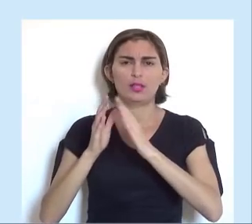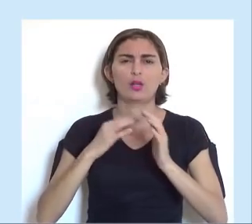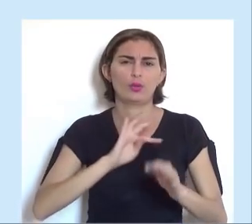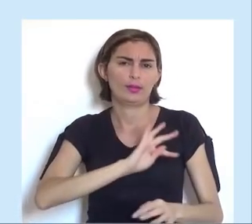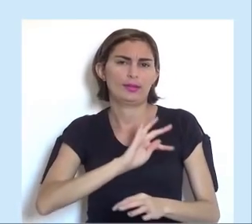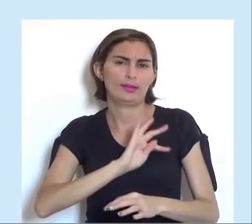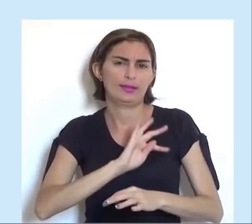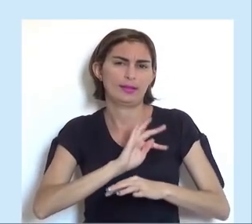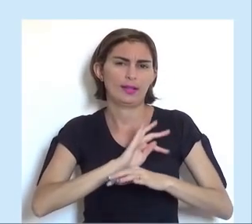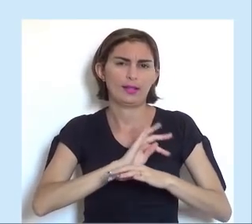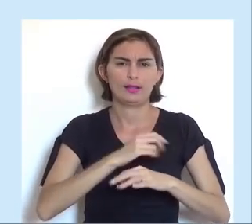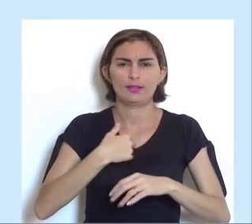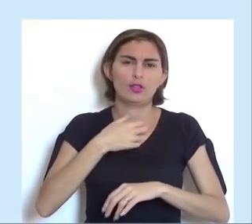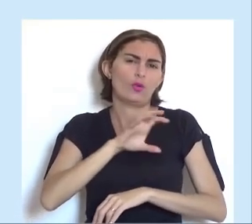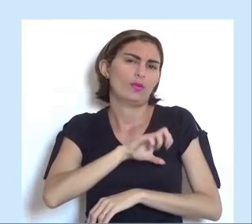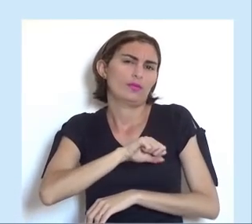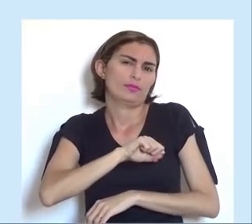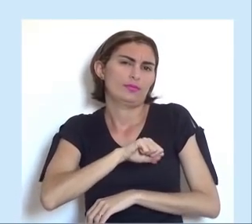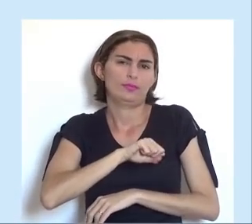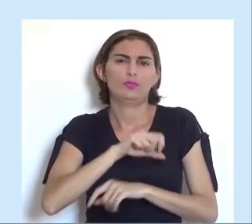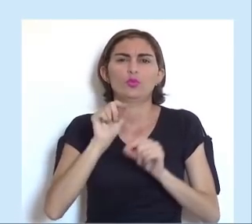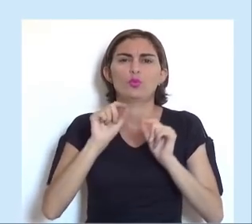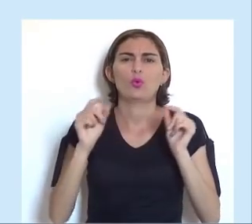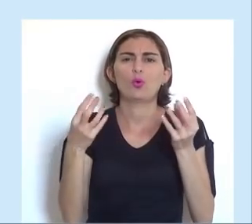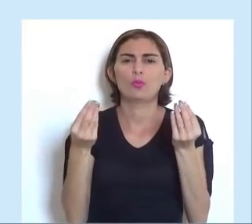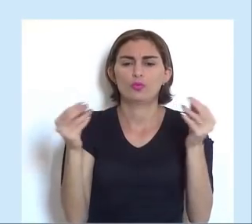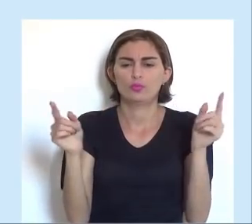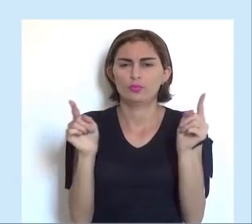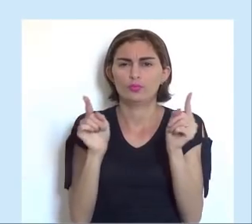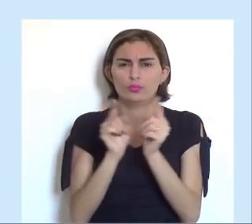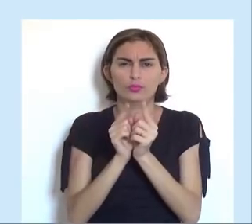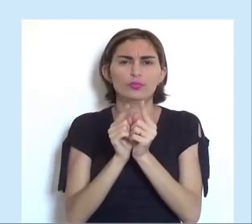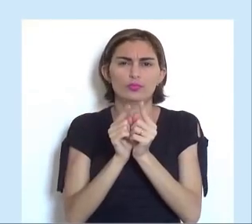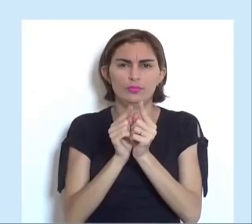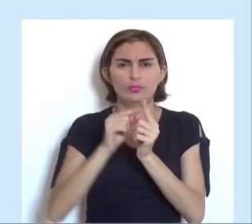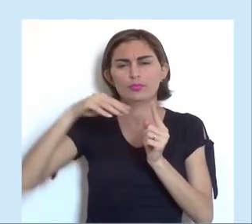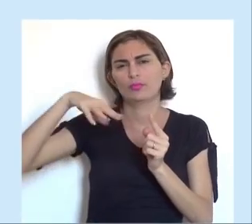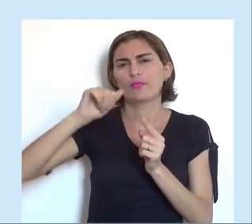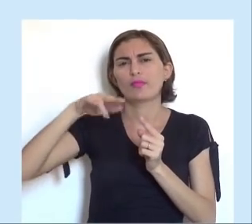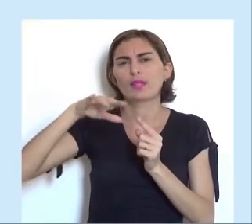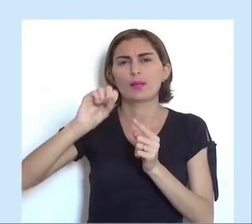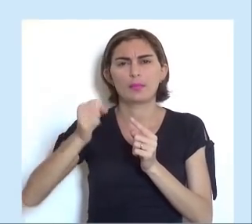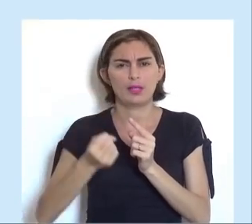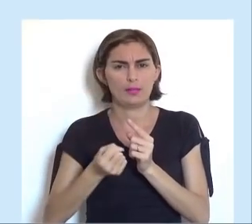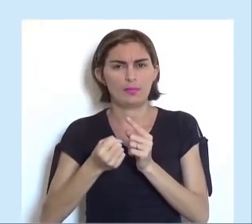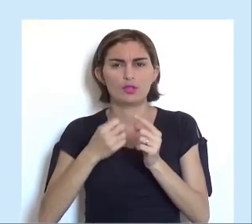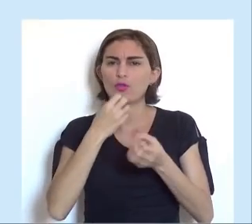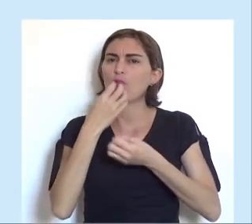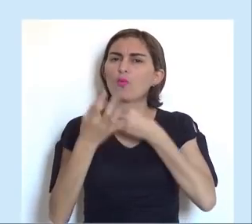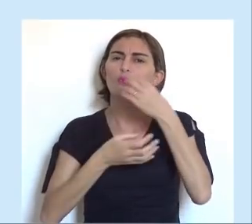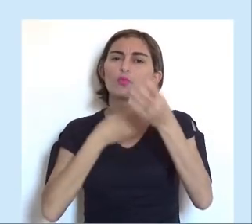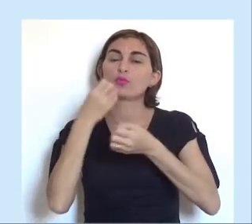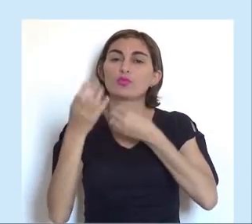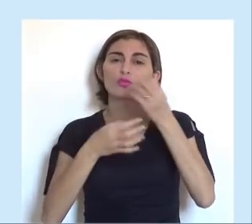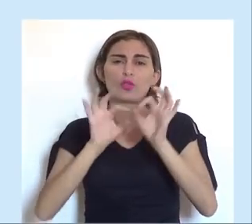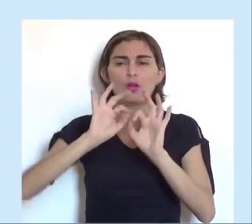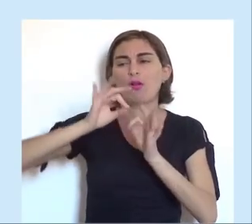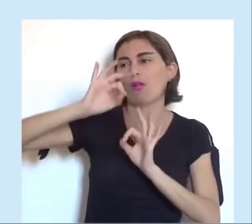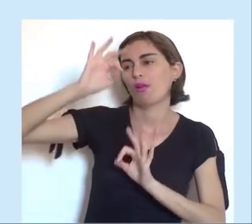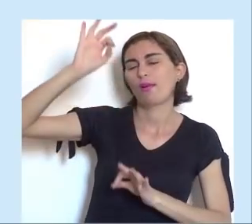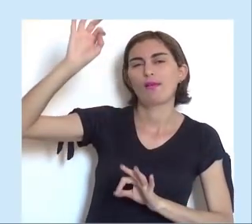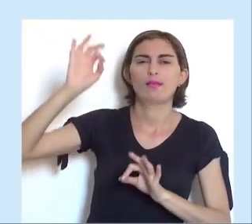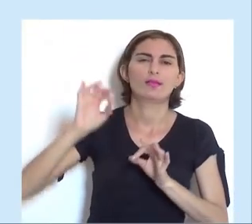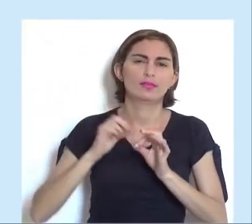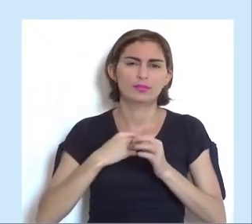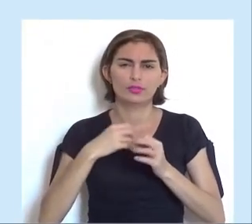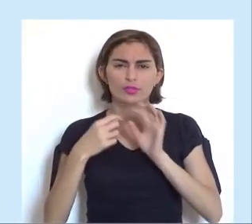aquela minha técnica, a técnica que eu adoro, que é como reduzir tudo isso em um meme. Memes contam histórias